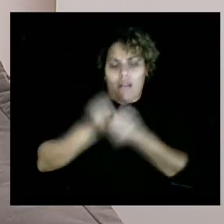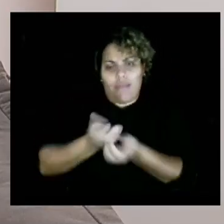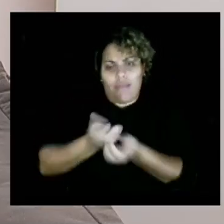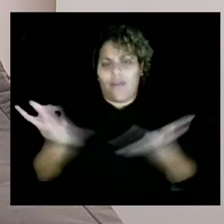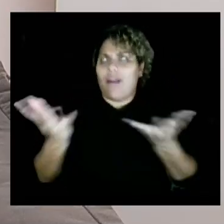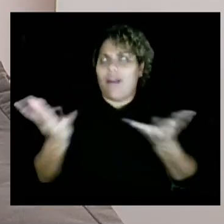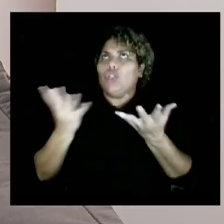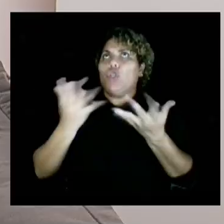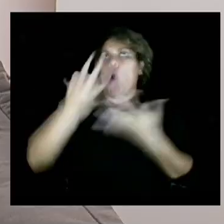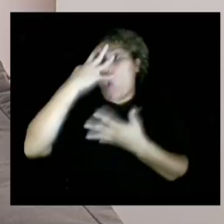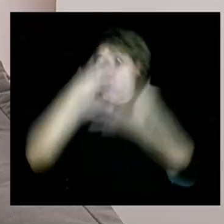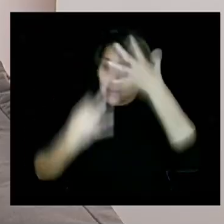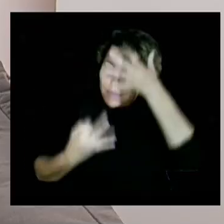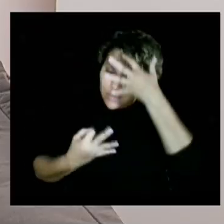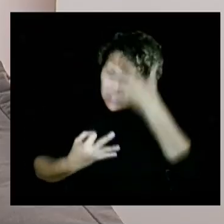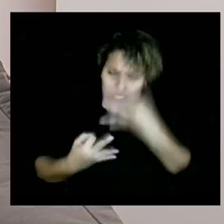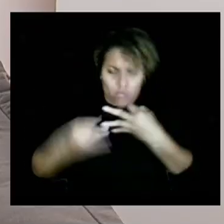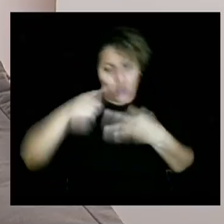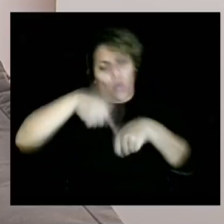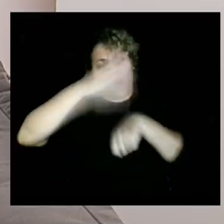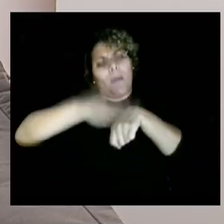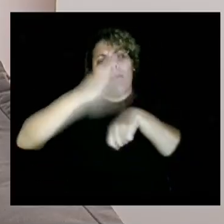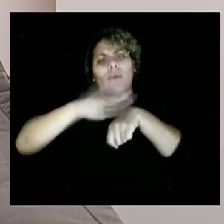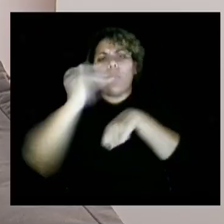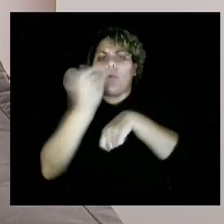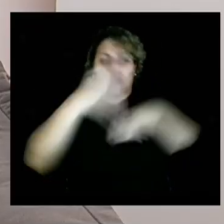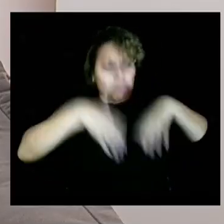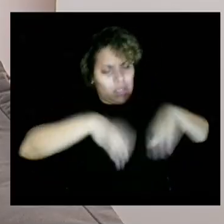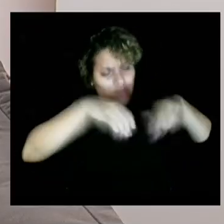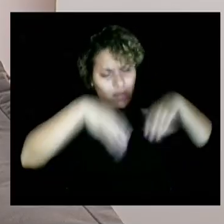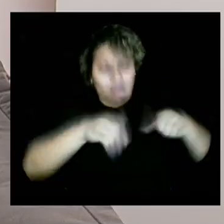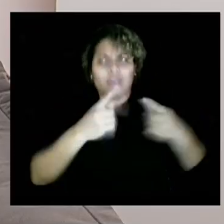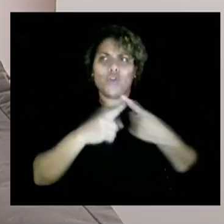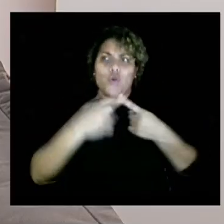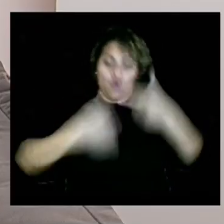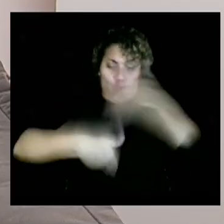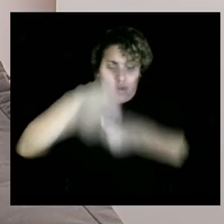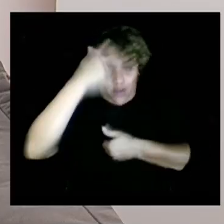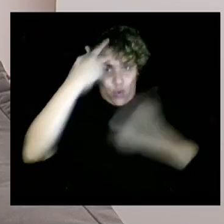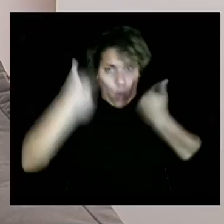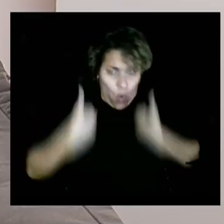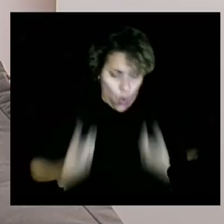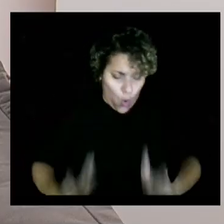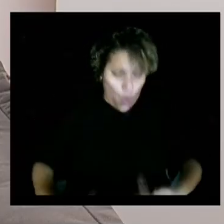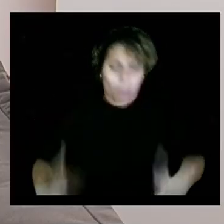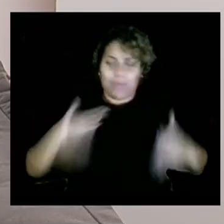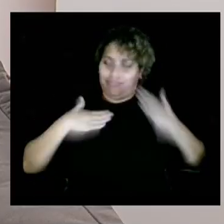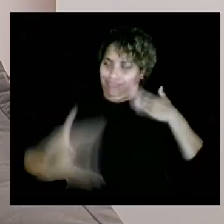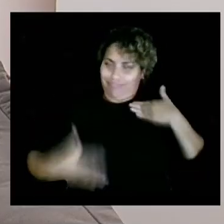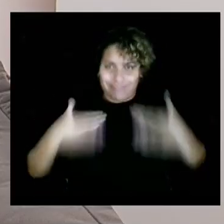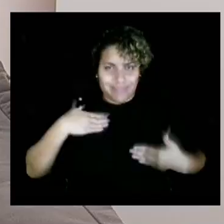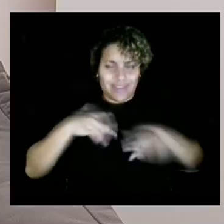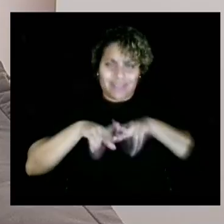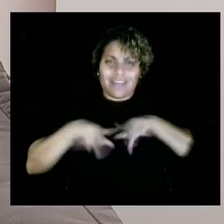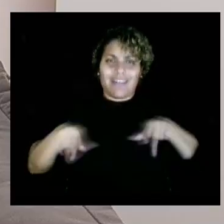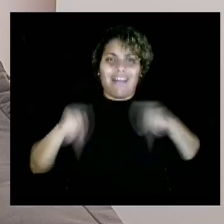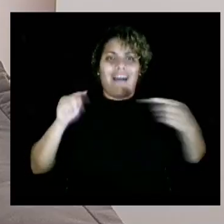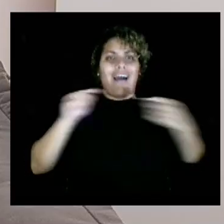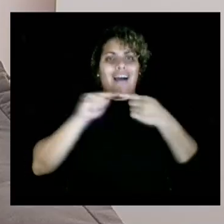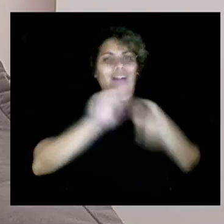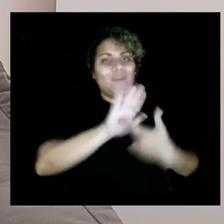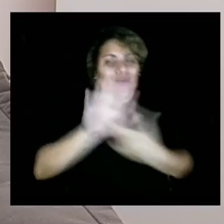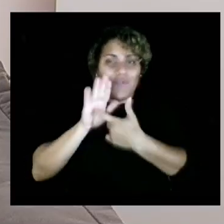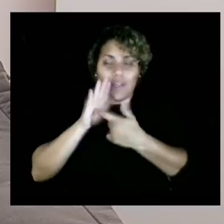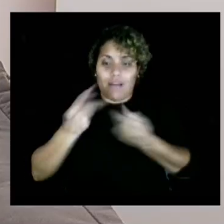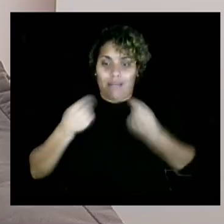da importância da massagem, do cuidado, do quanto a gente pode aliviar, levar esse bem-estar através da massagem. Mas eu